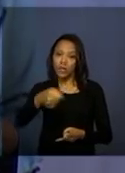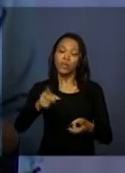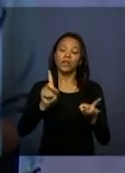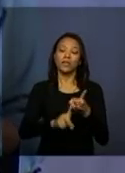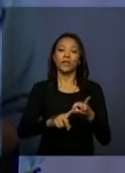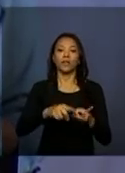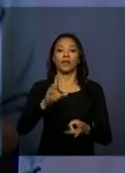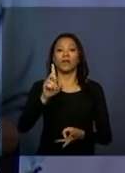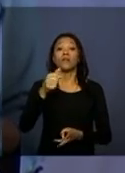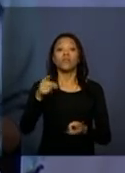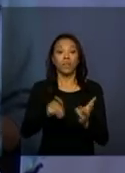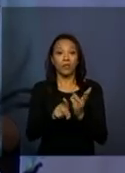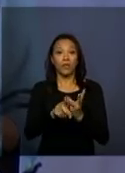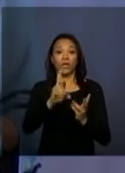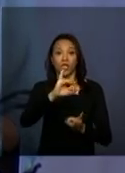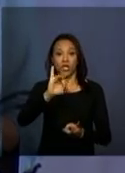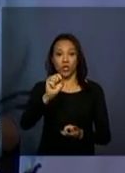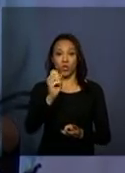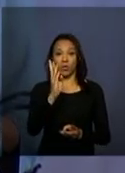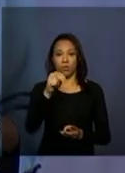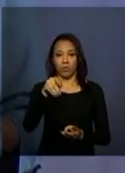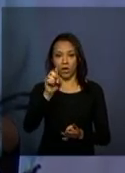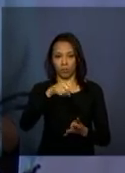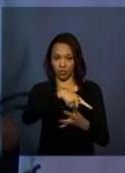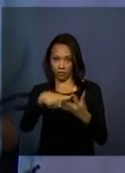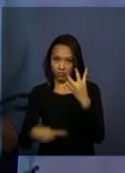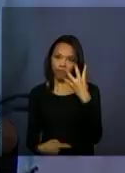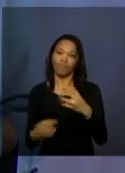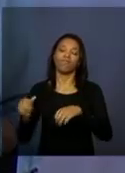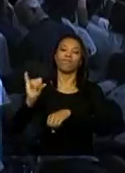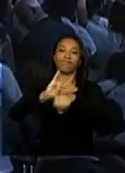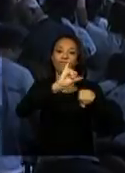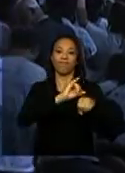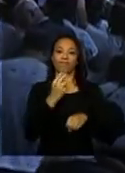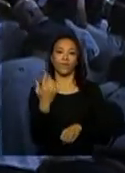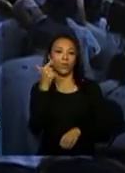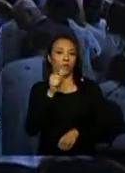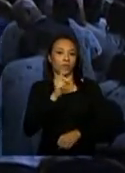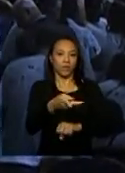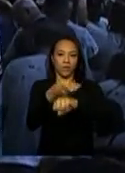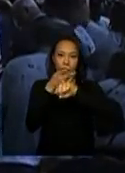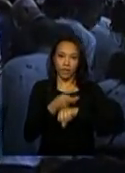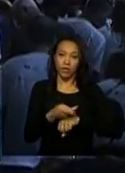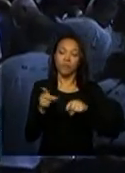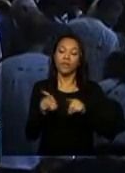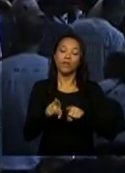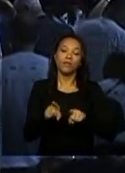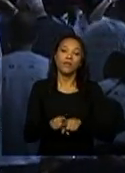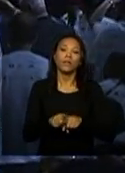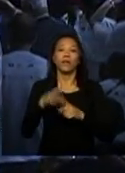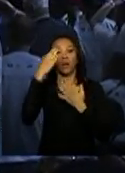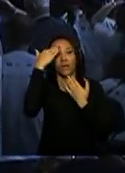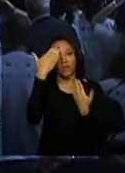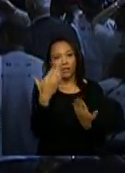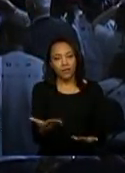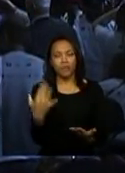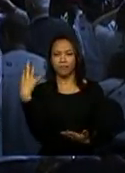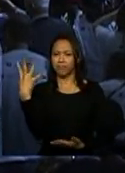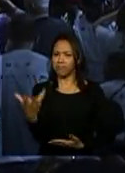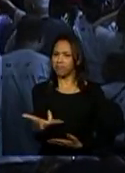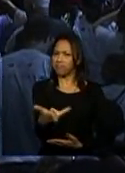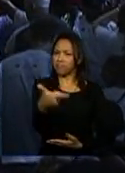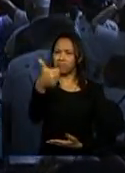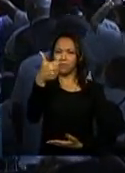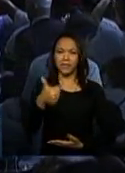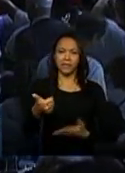Rio Branco. Quero cumprimentar e agradecer pela belíssima